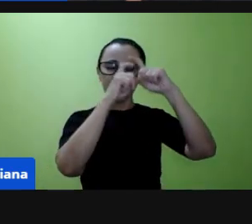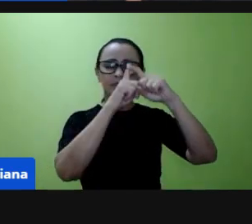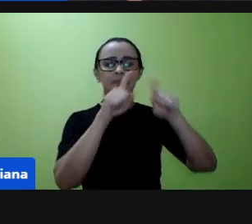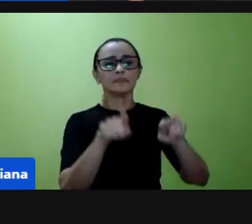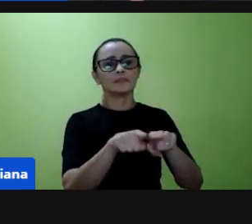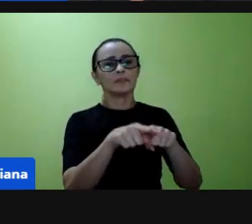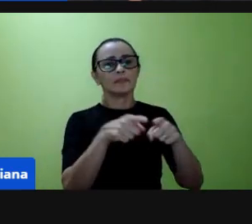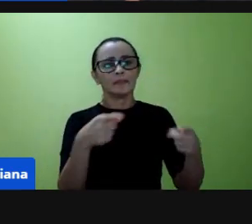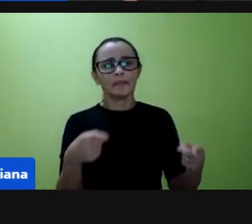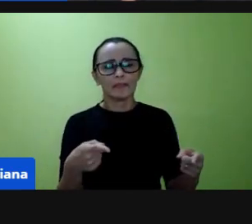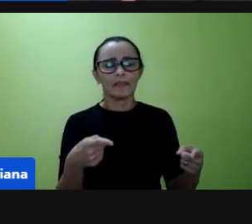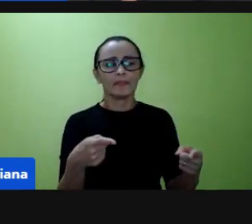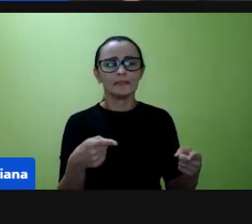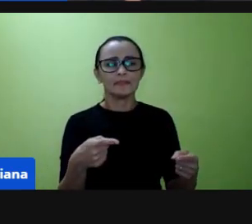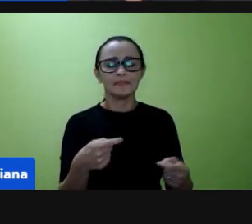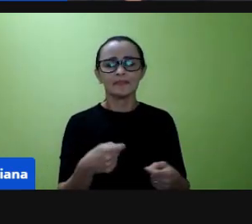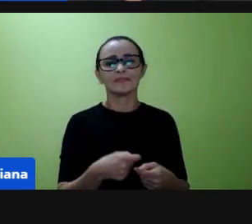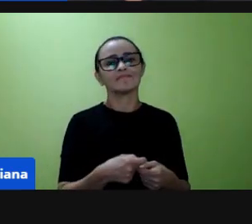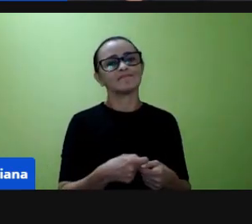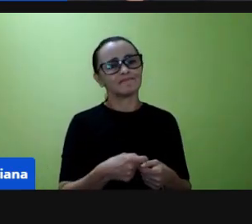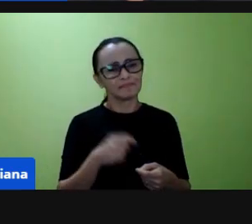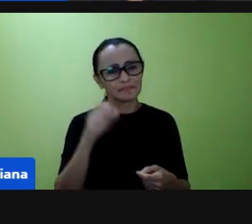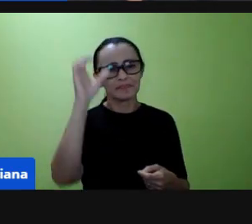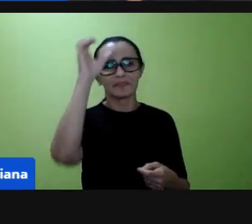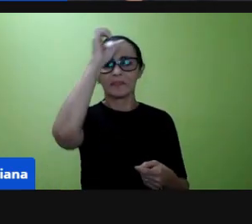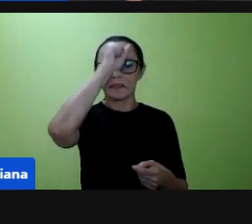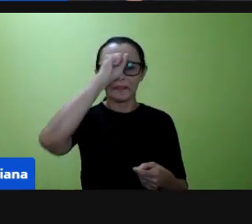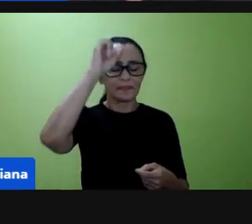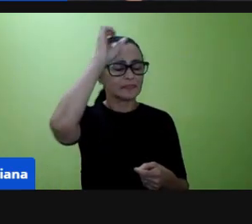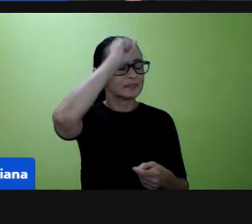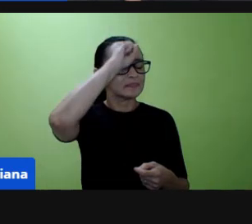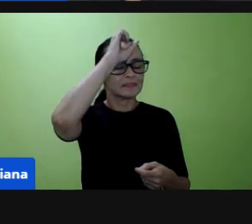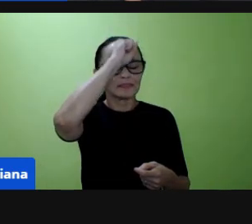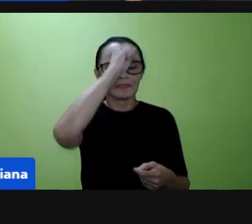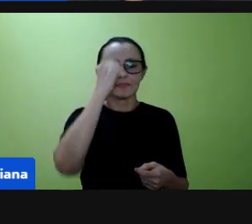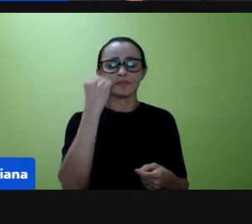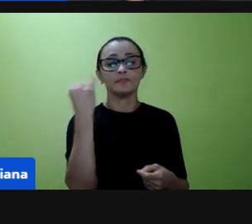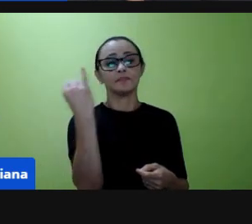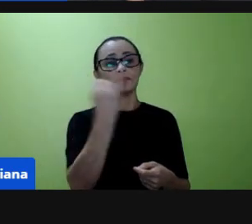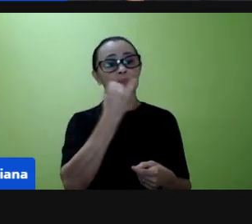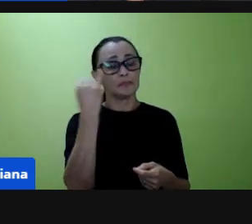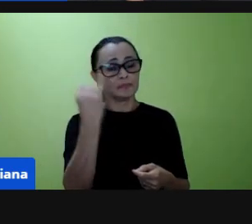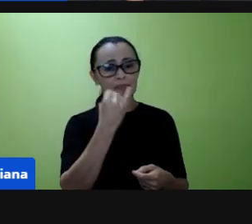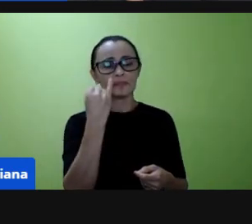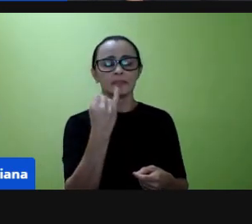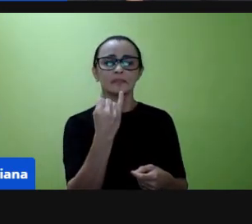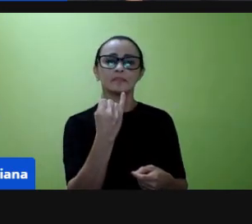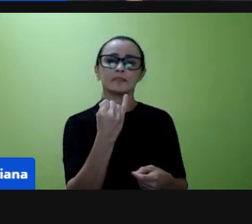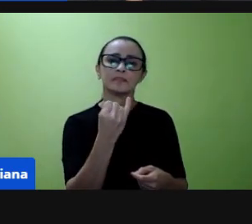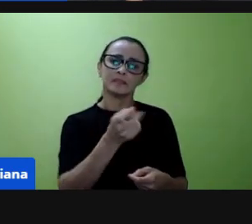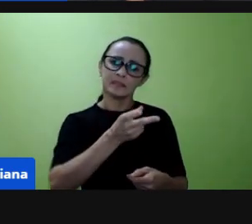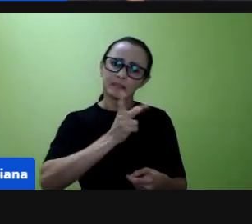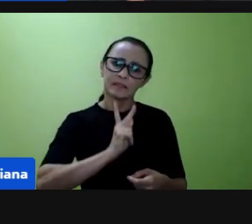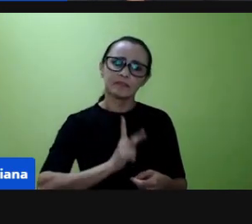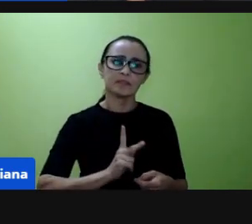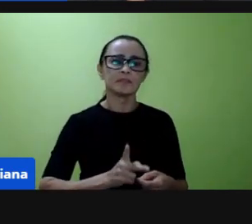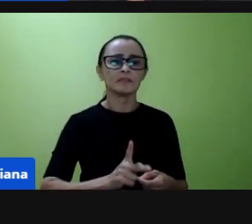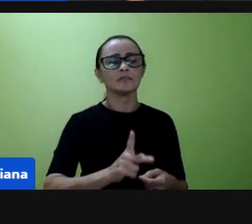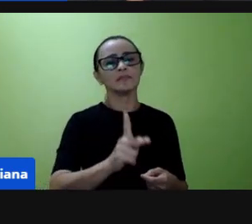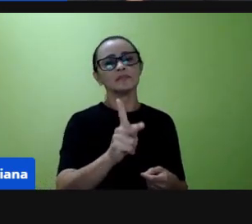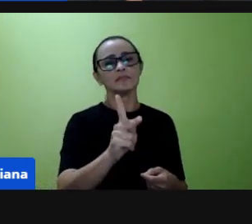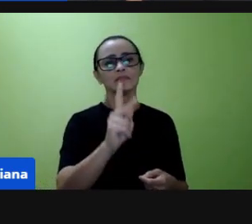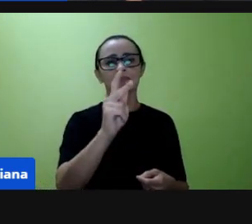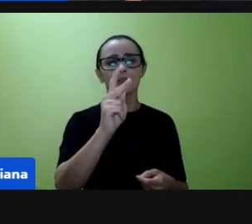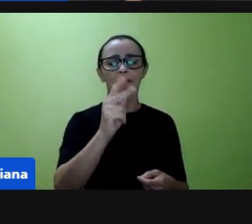grande, e eu creio que daqui para frente nós só temos que aumentar ainda mais, porque isso não vai acabar. Mesmo